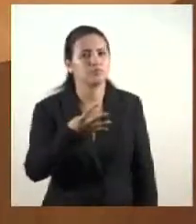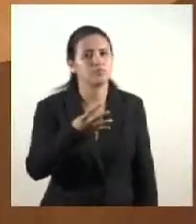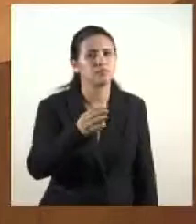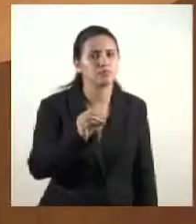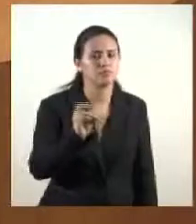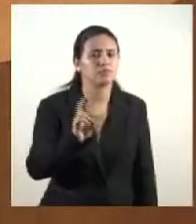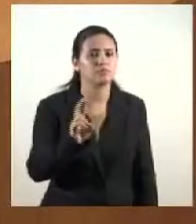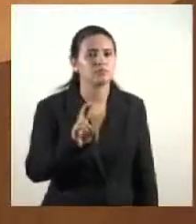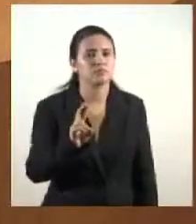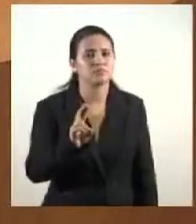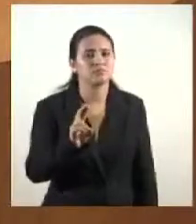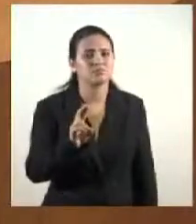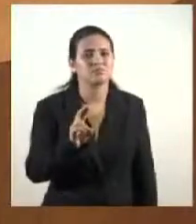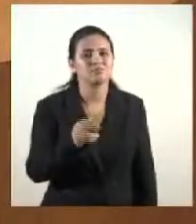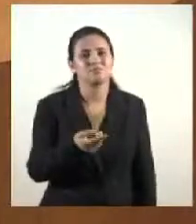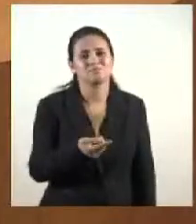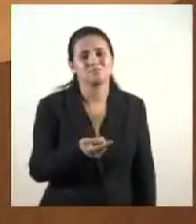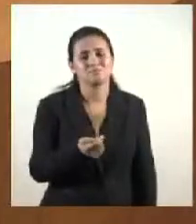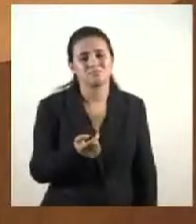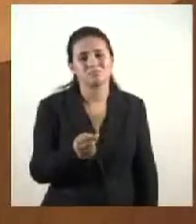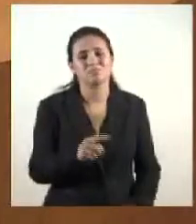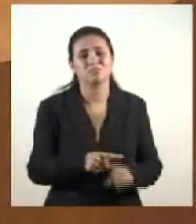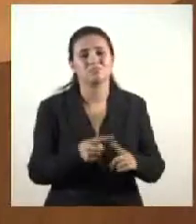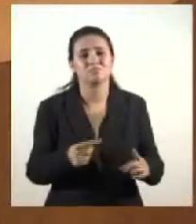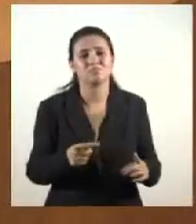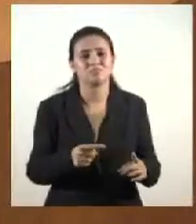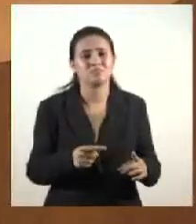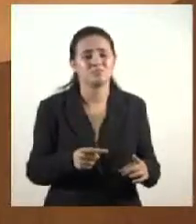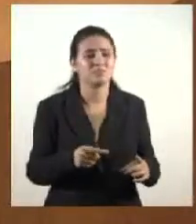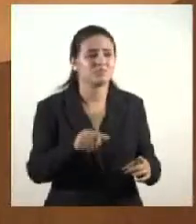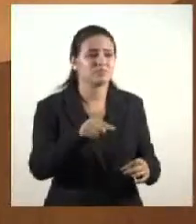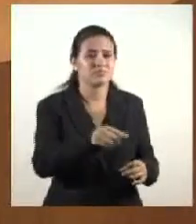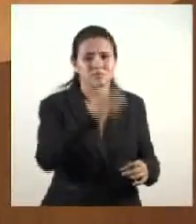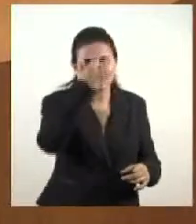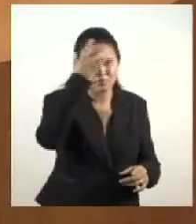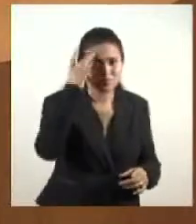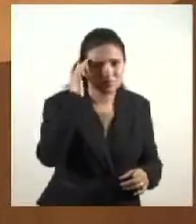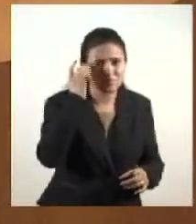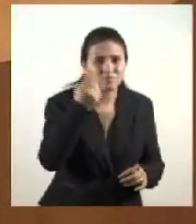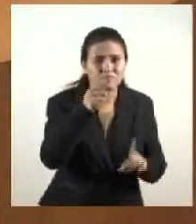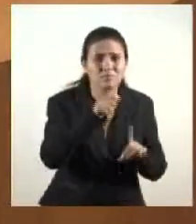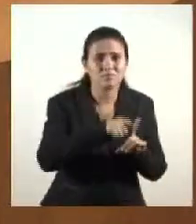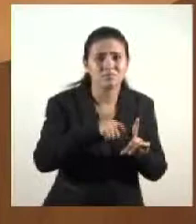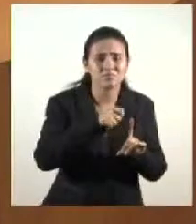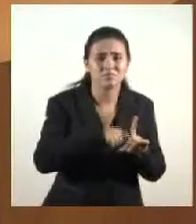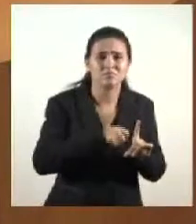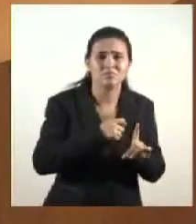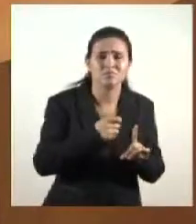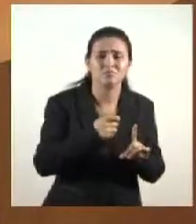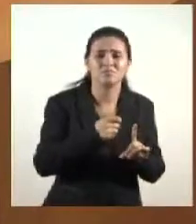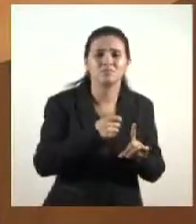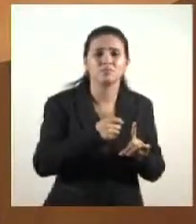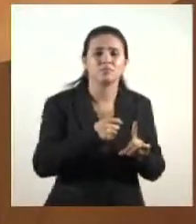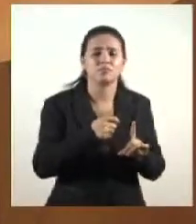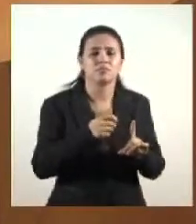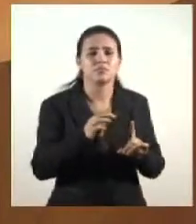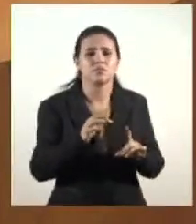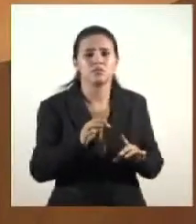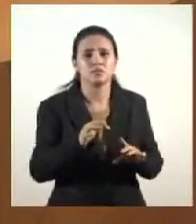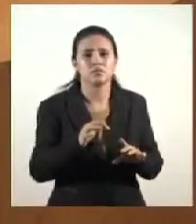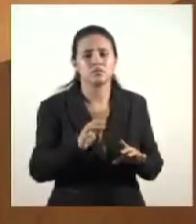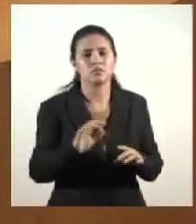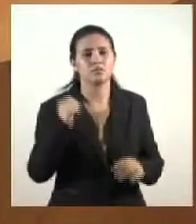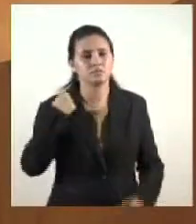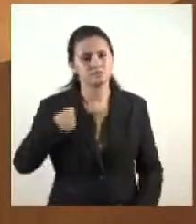falta para aquele que é assalariado, para aquele que vive de um salário mínimo ou que vive dos programas federais, como o